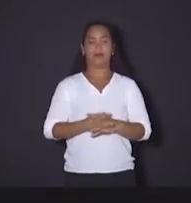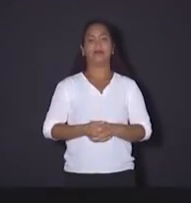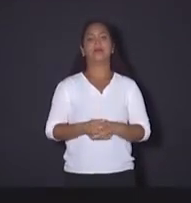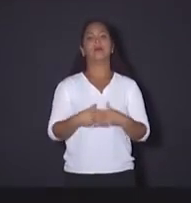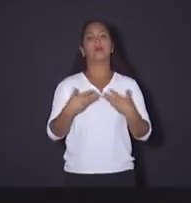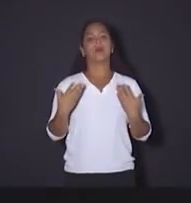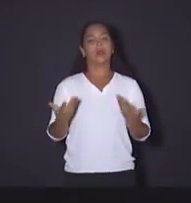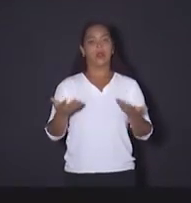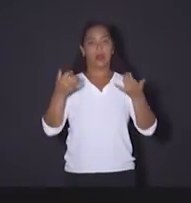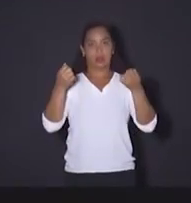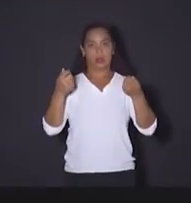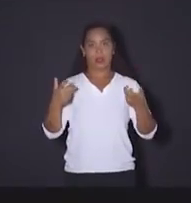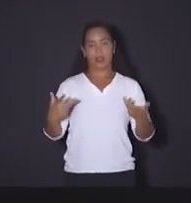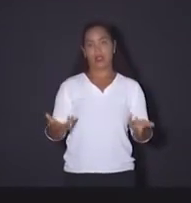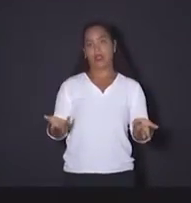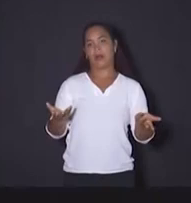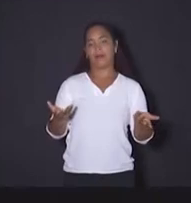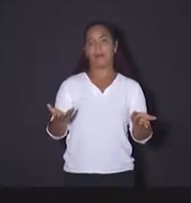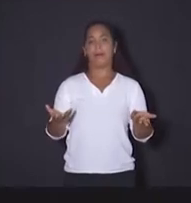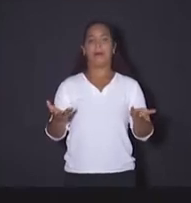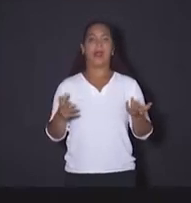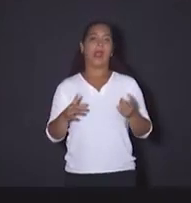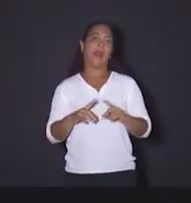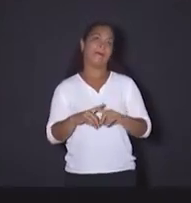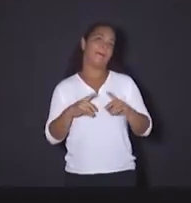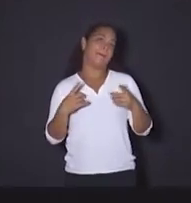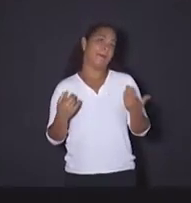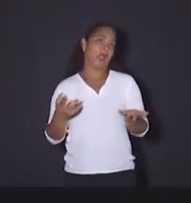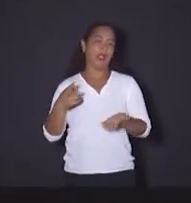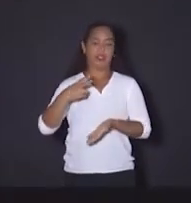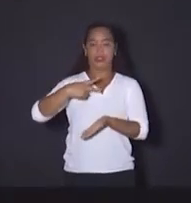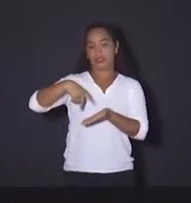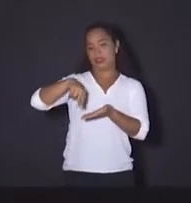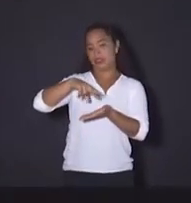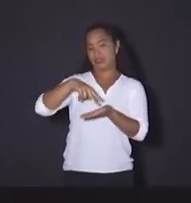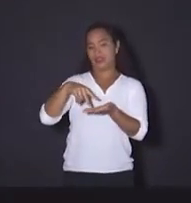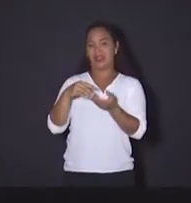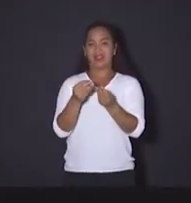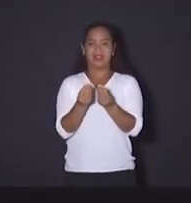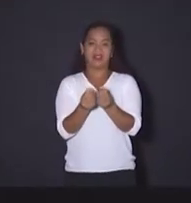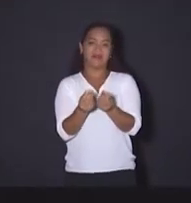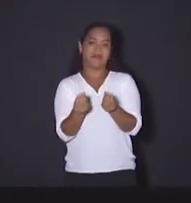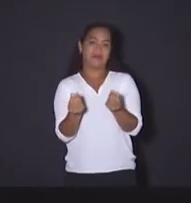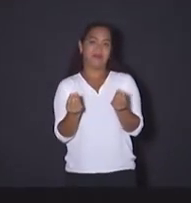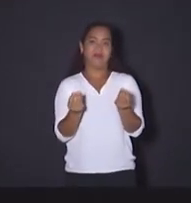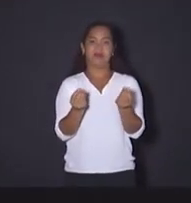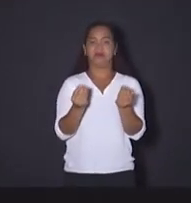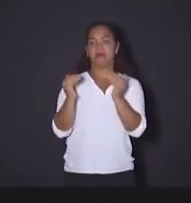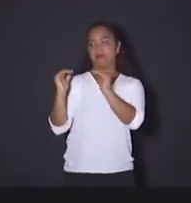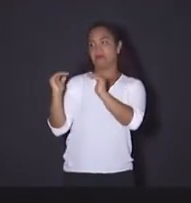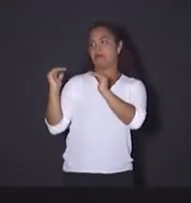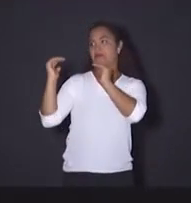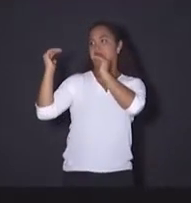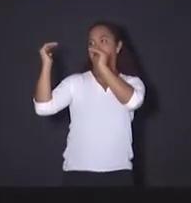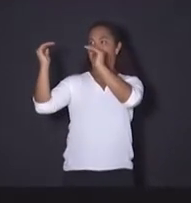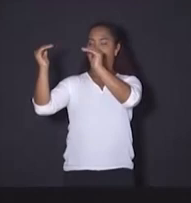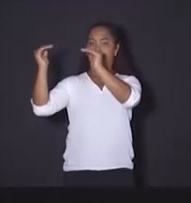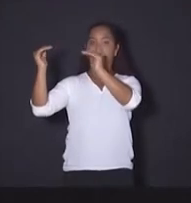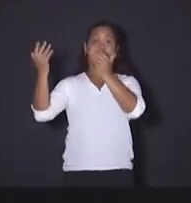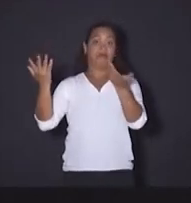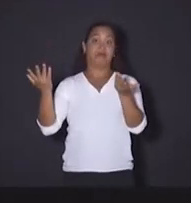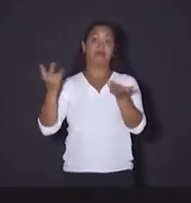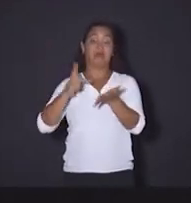digo isso, talvez diga, mas como dança é frágil na academia, Realmente,